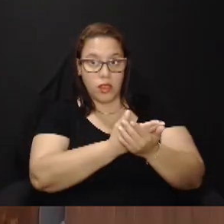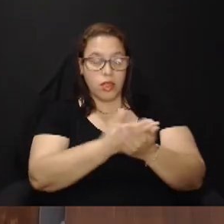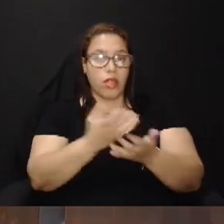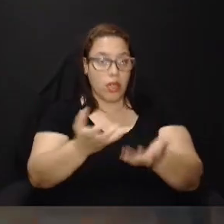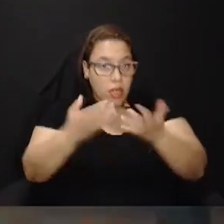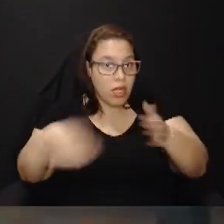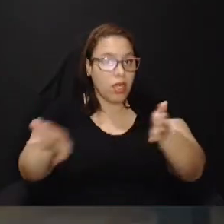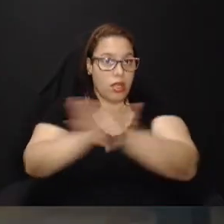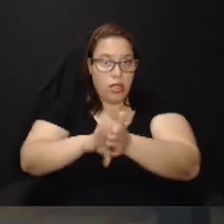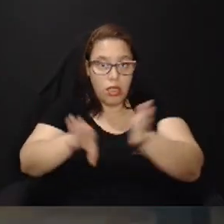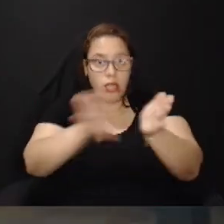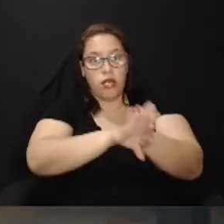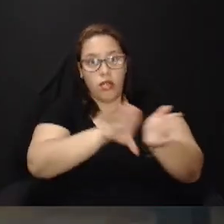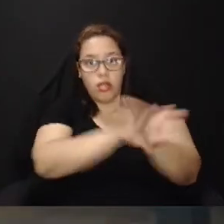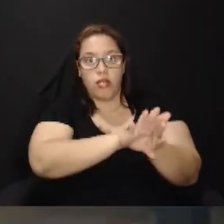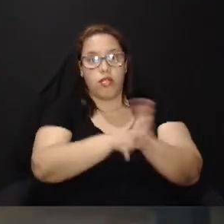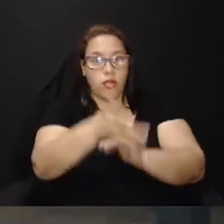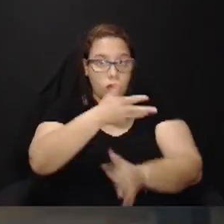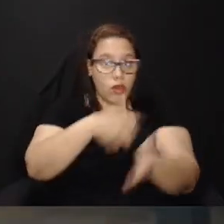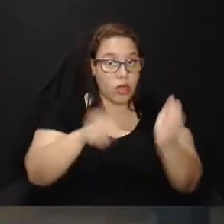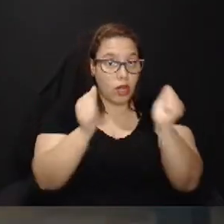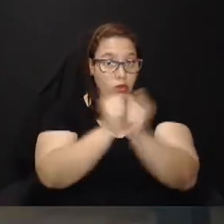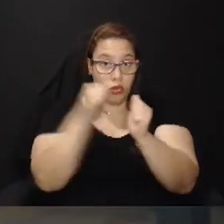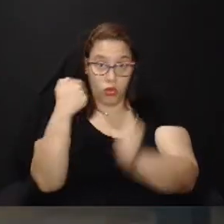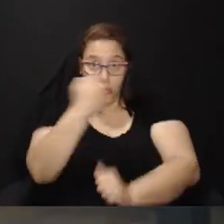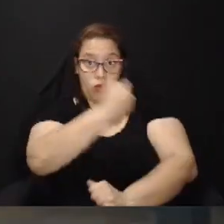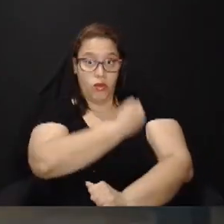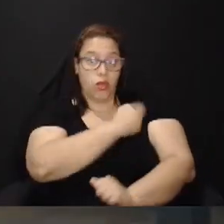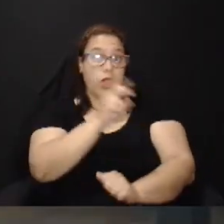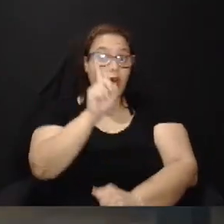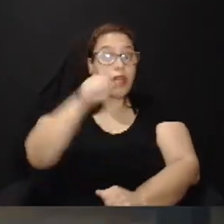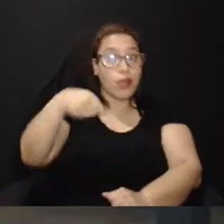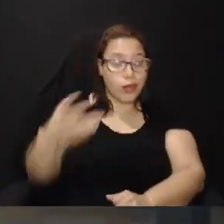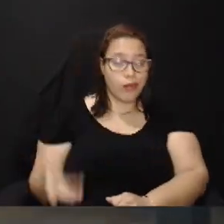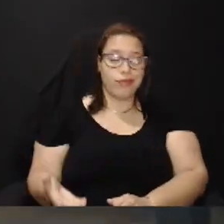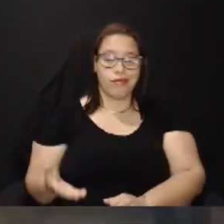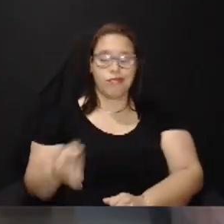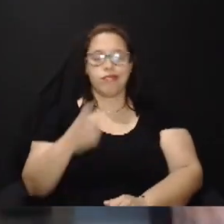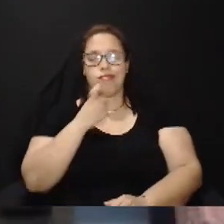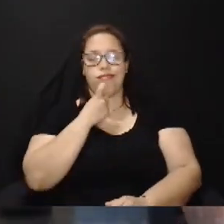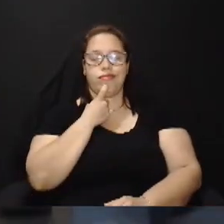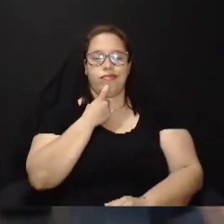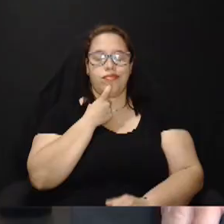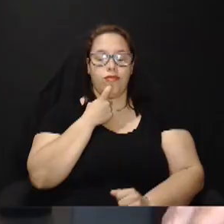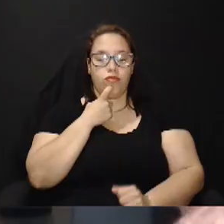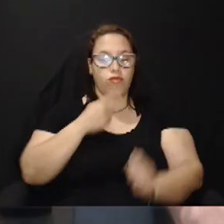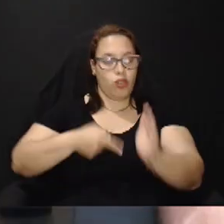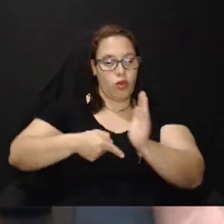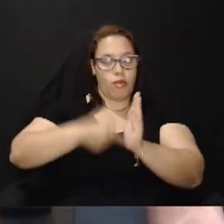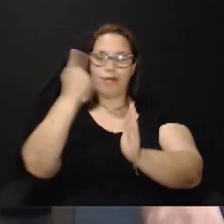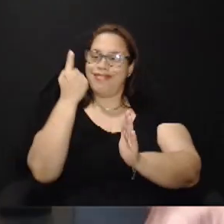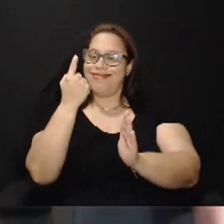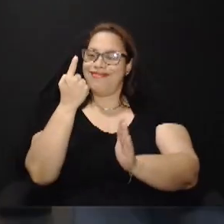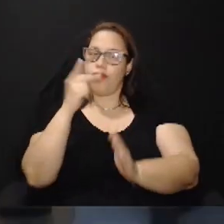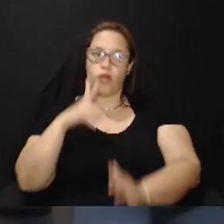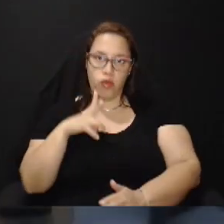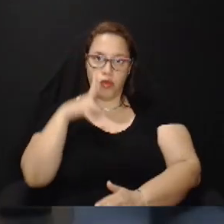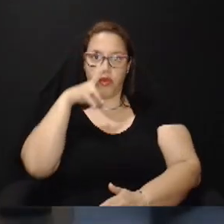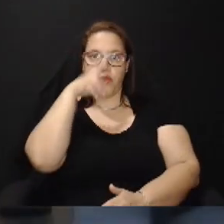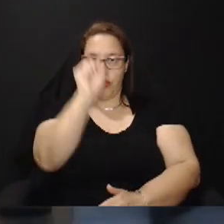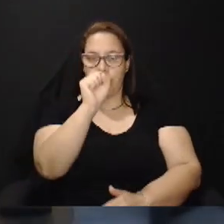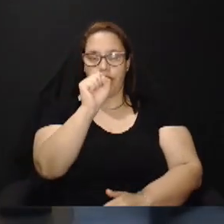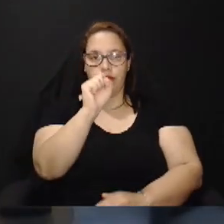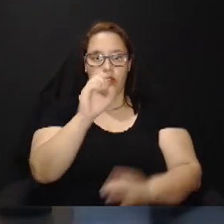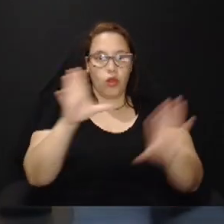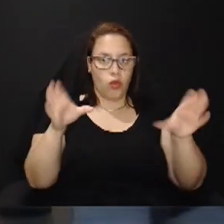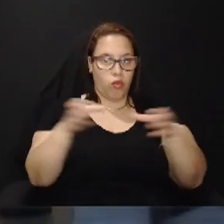participar, estarem junto conosco, e é isso. Campinas na vanguarda, uma Campinas forte, com comércio